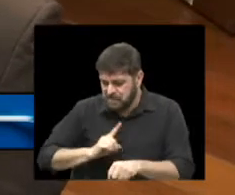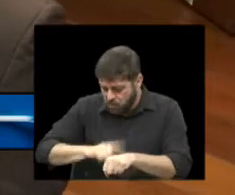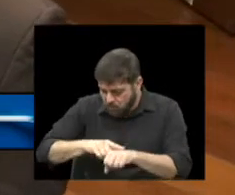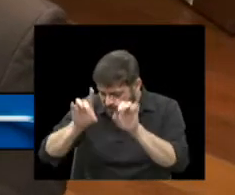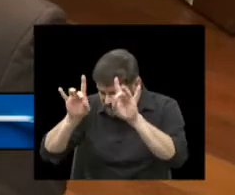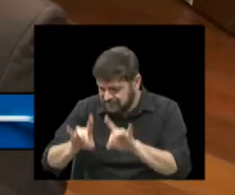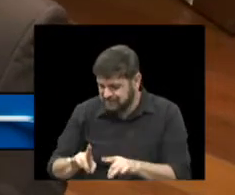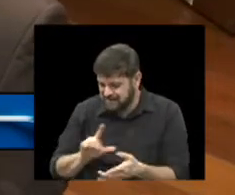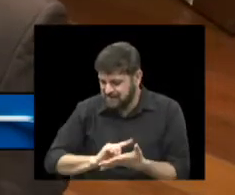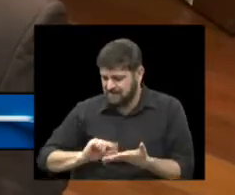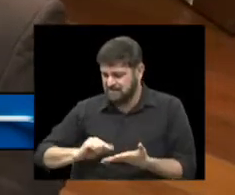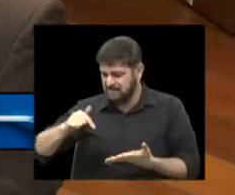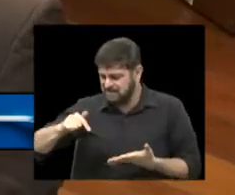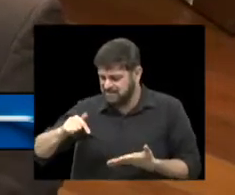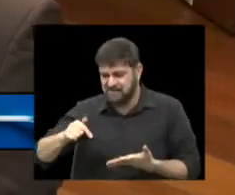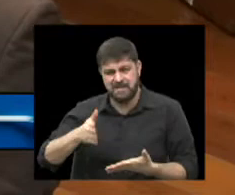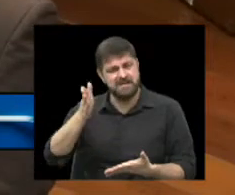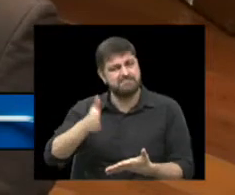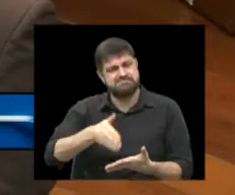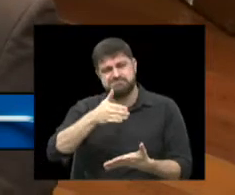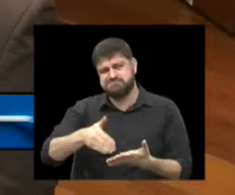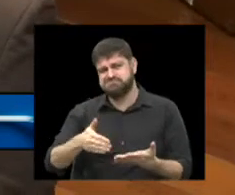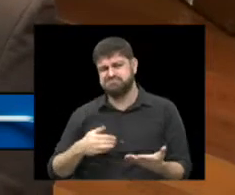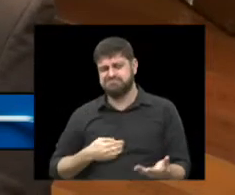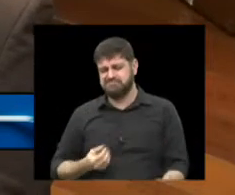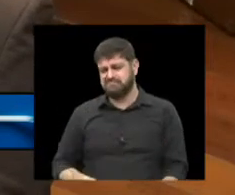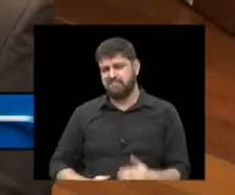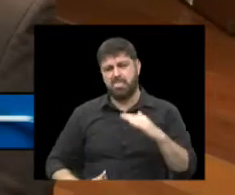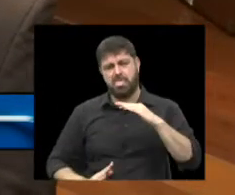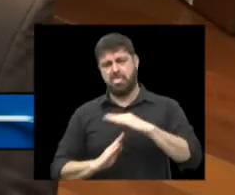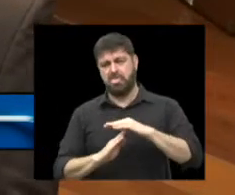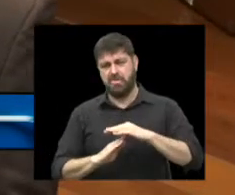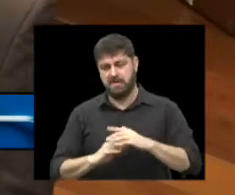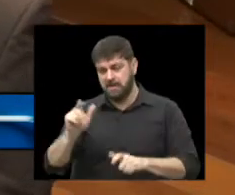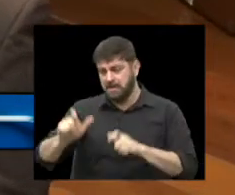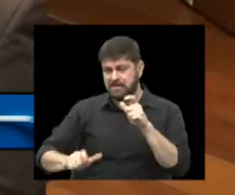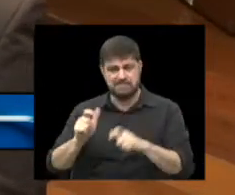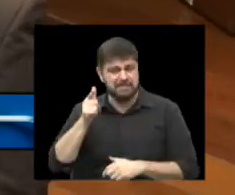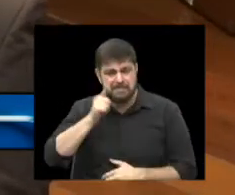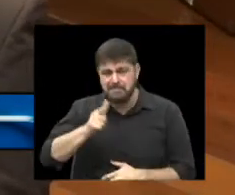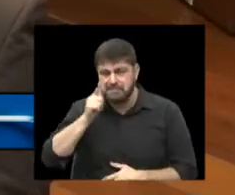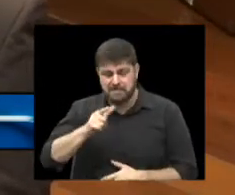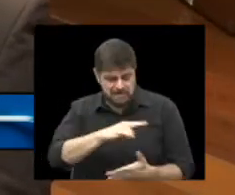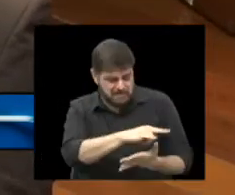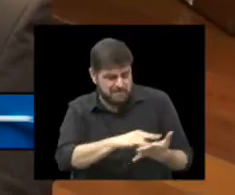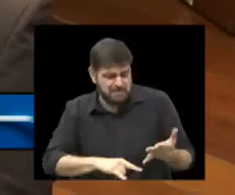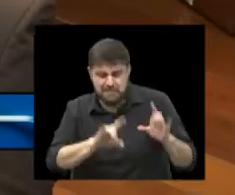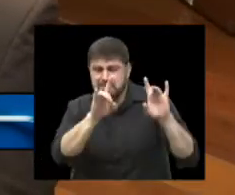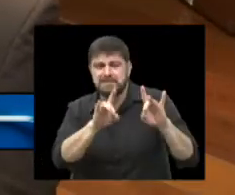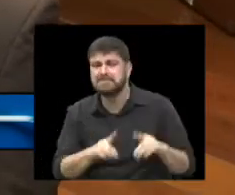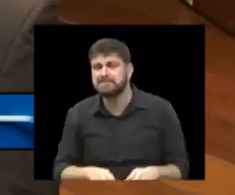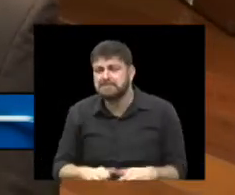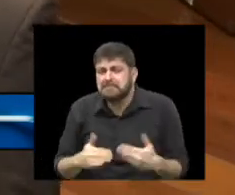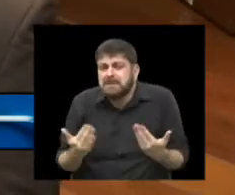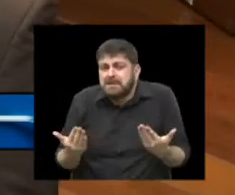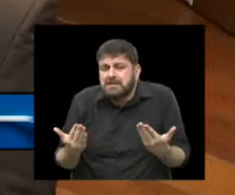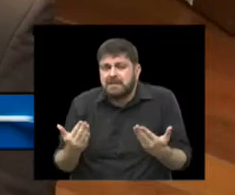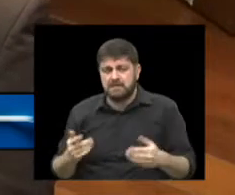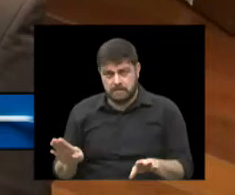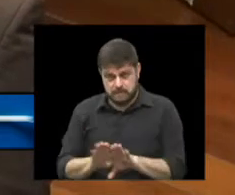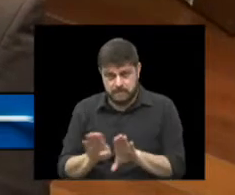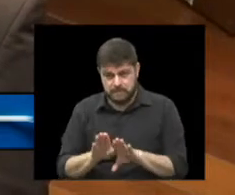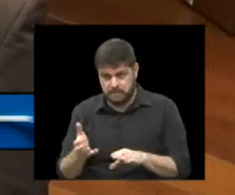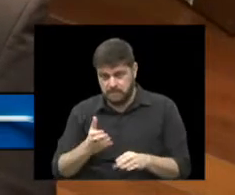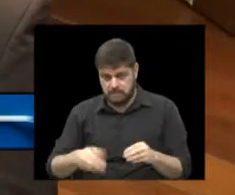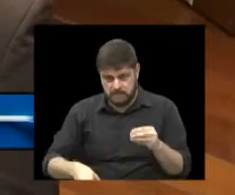Ora, esse artigo já acaba com toda a expectativa da pessoa conseguir esse alvará especial. E apenas reiterar também